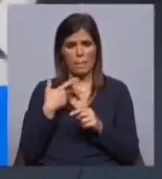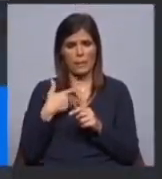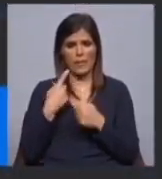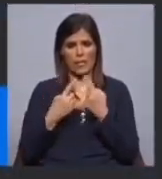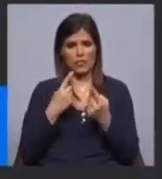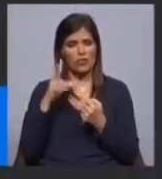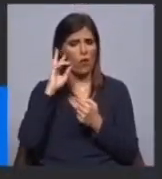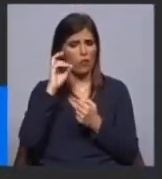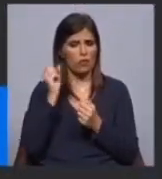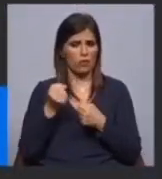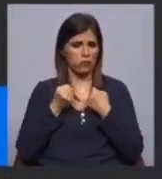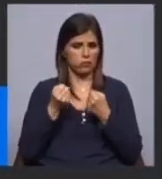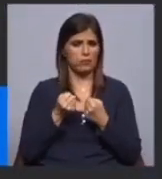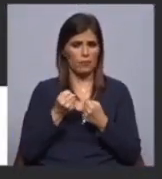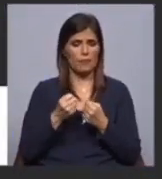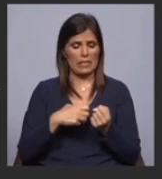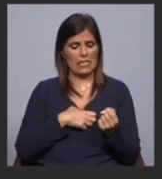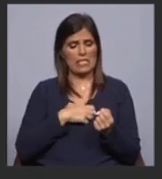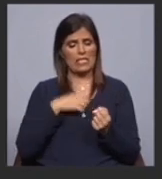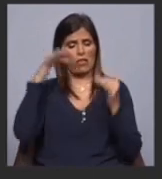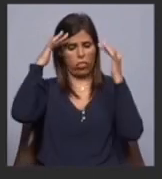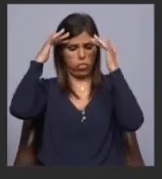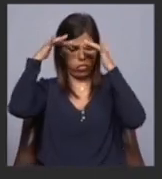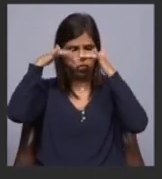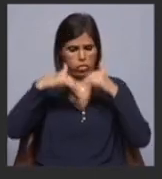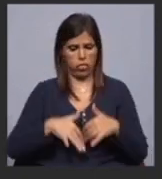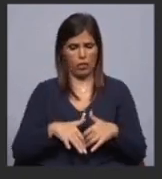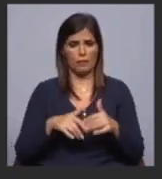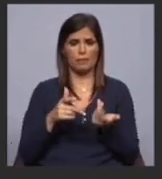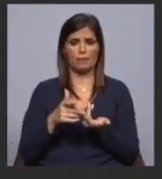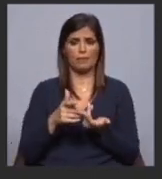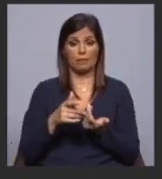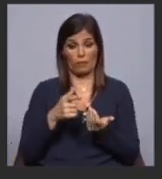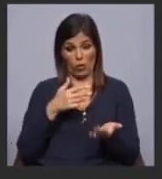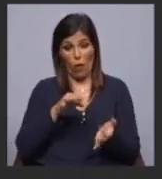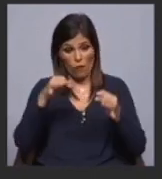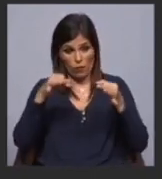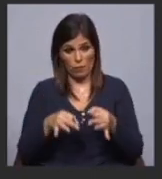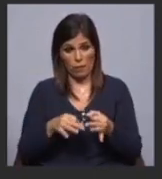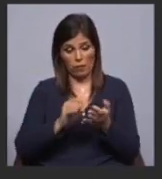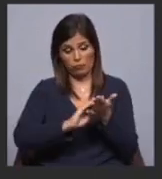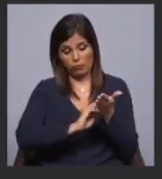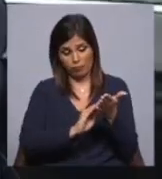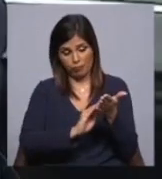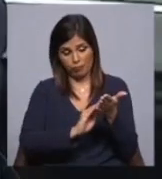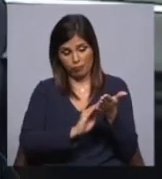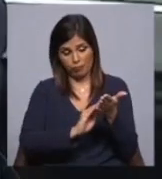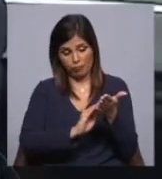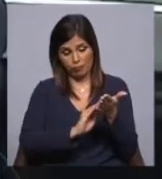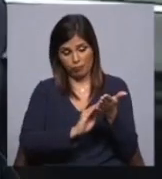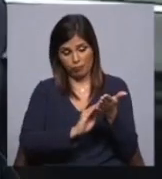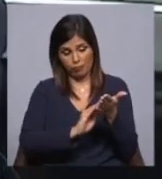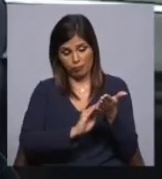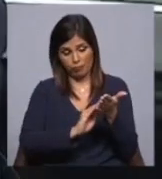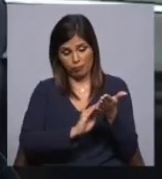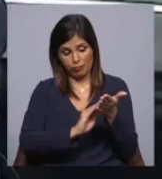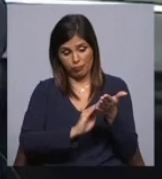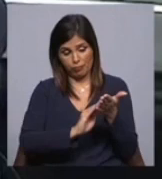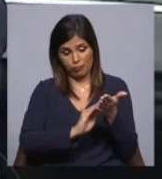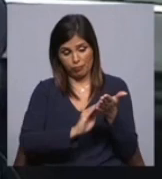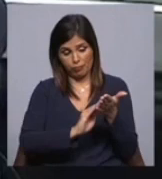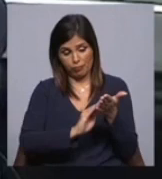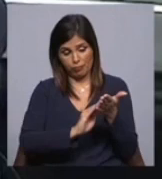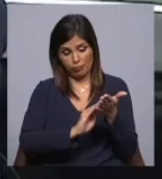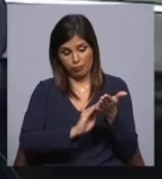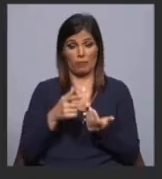não nos queiram ouvir. Os não querem ouvir. De declínio cognitivo progressivo confirmados através de um atestado médico. Epá, eu acho que deviam